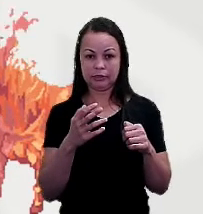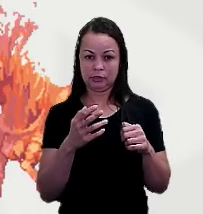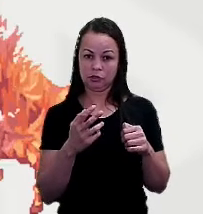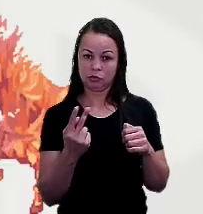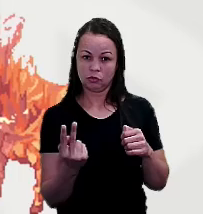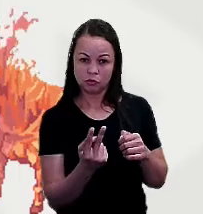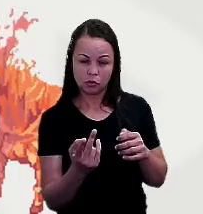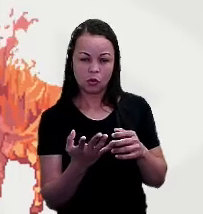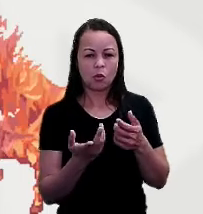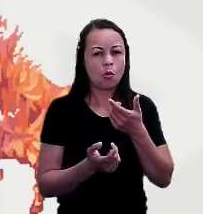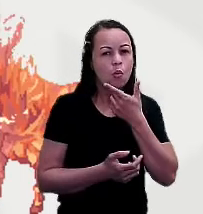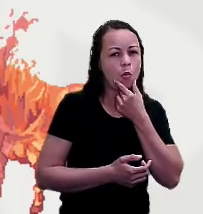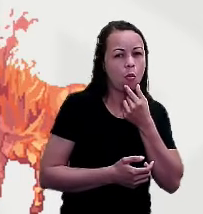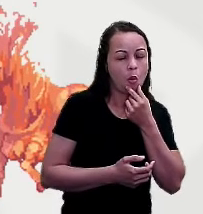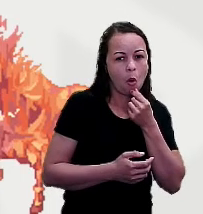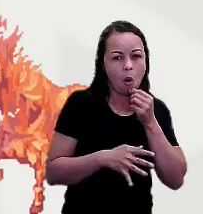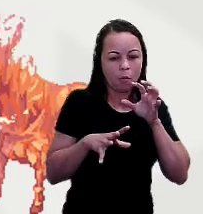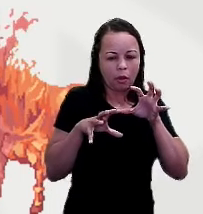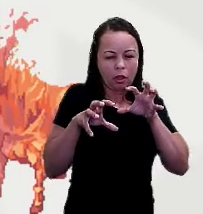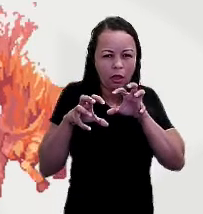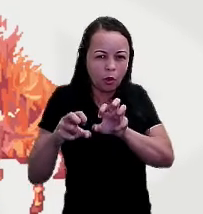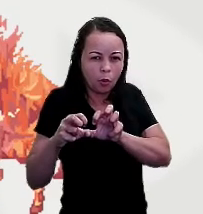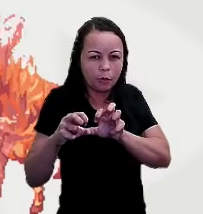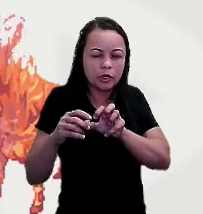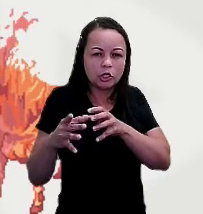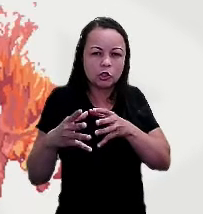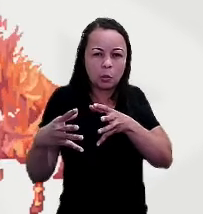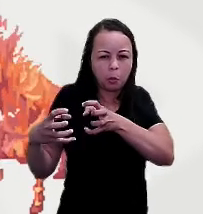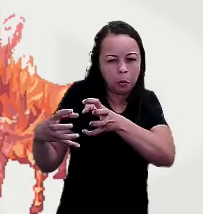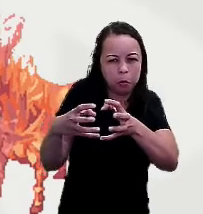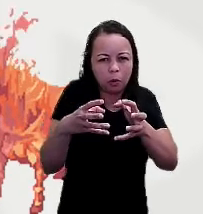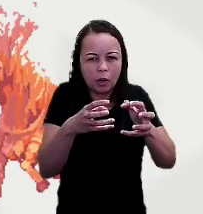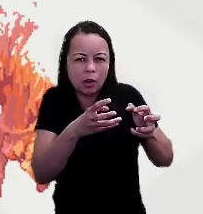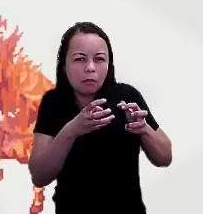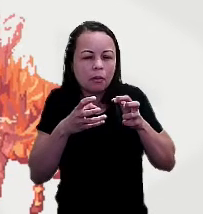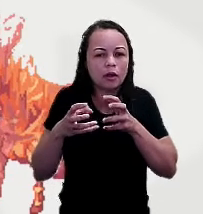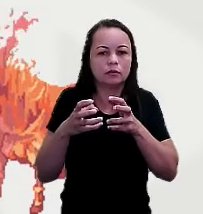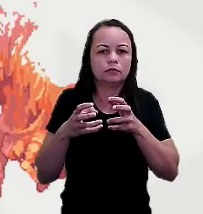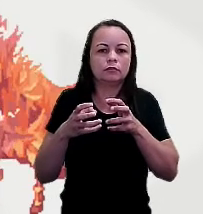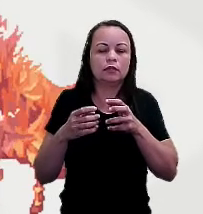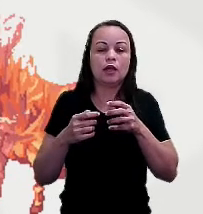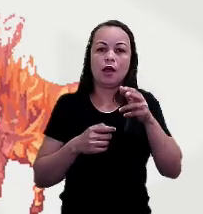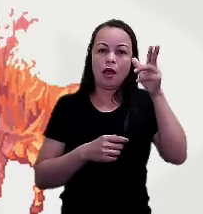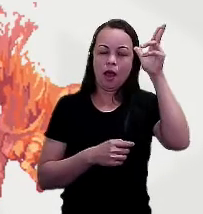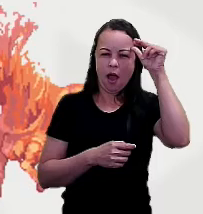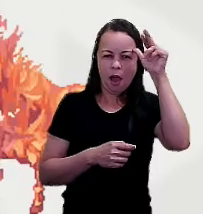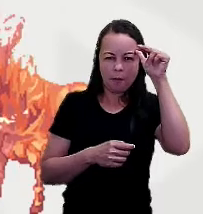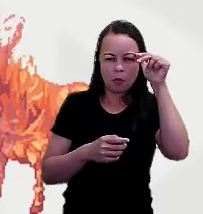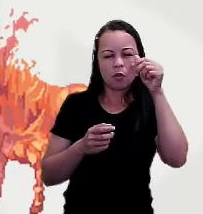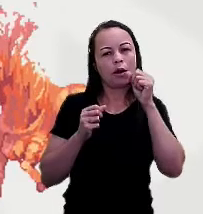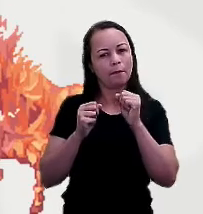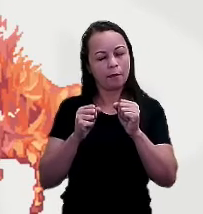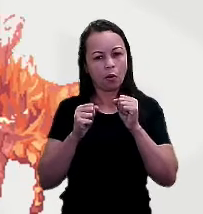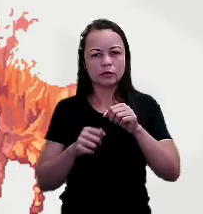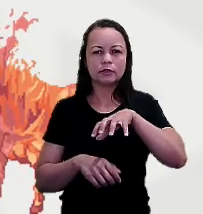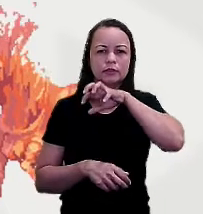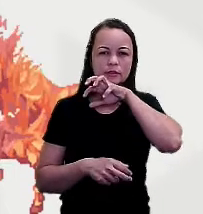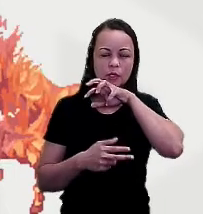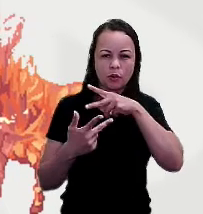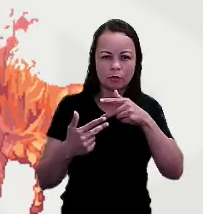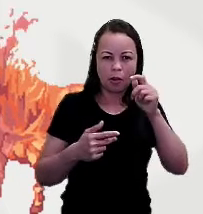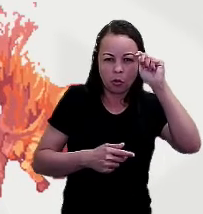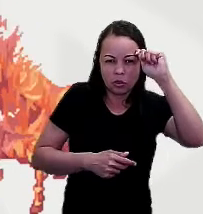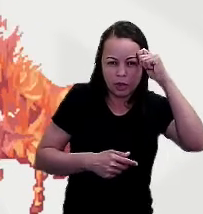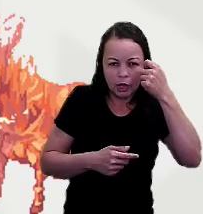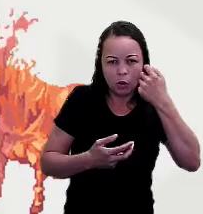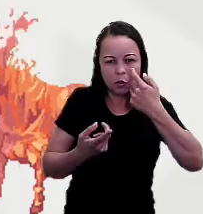ambos, o homem e o bicho, lutem entre si. A mula pode ser um animal negro com